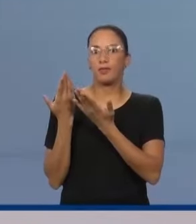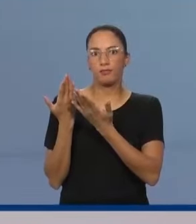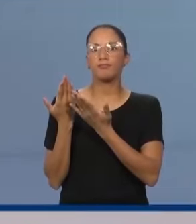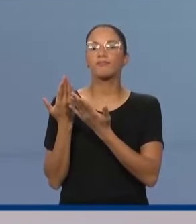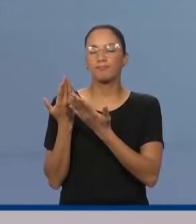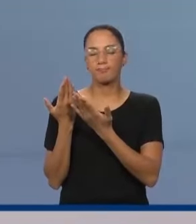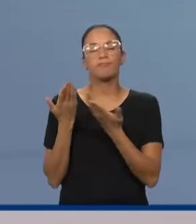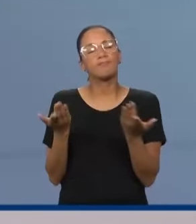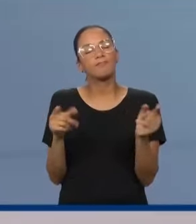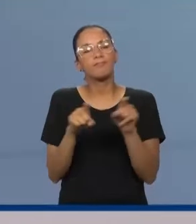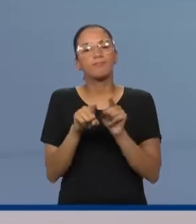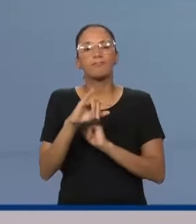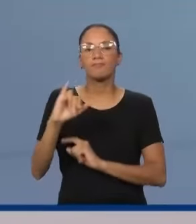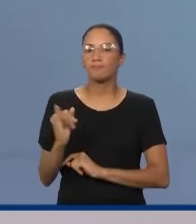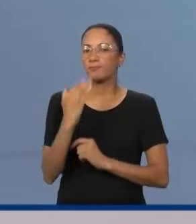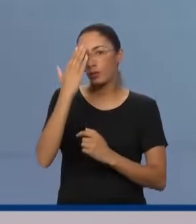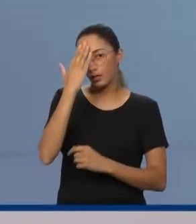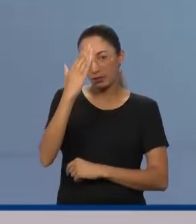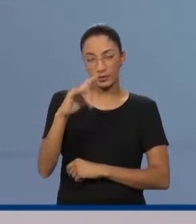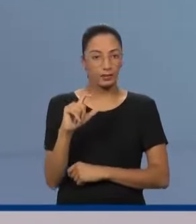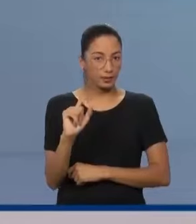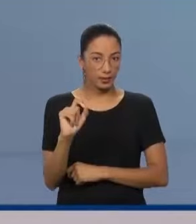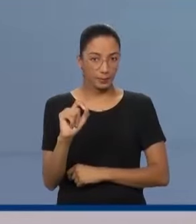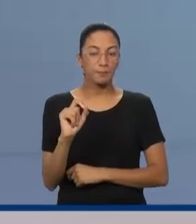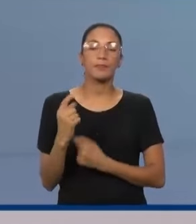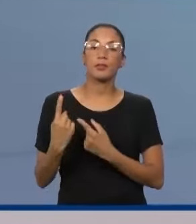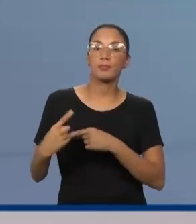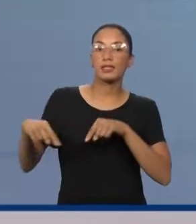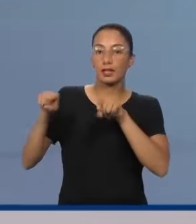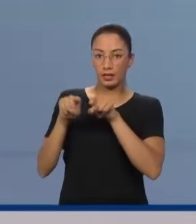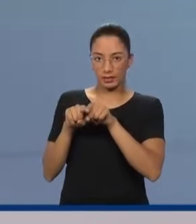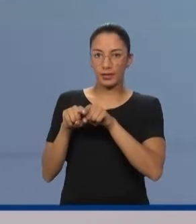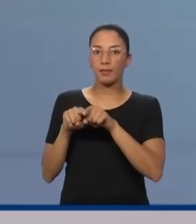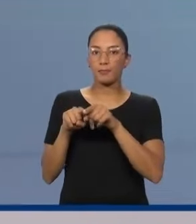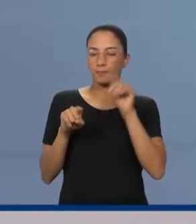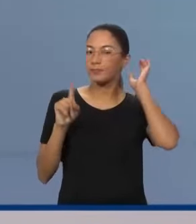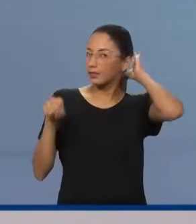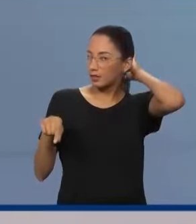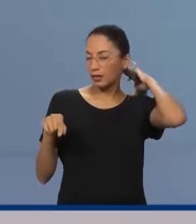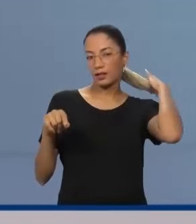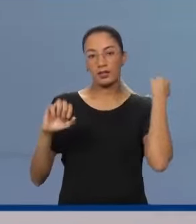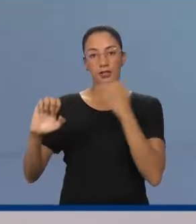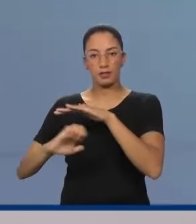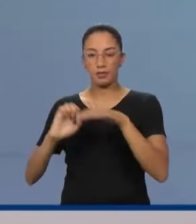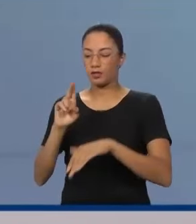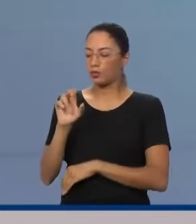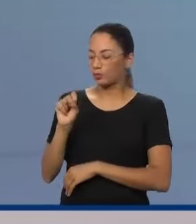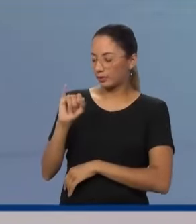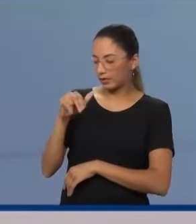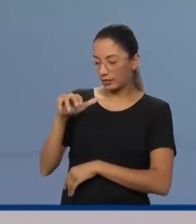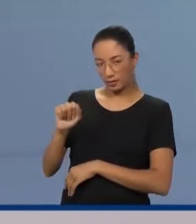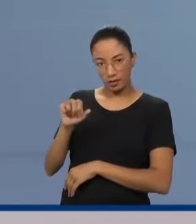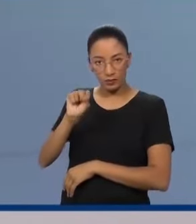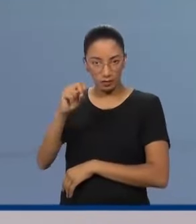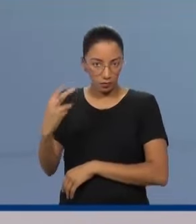para agradecer a nossa parceria da Usina 82, que é o nosso consultor que ajuda a